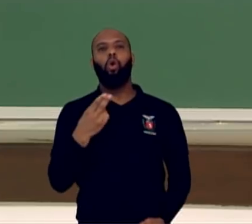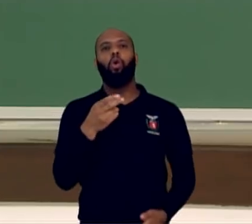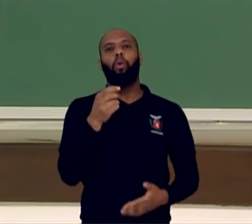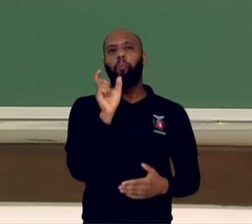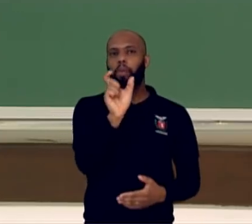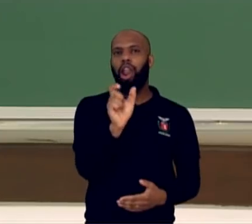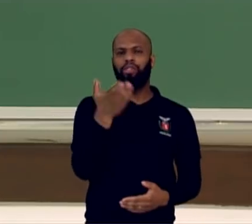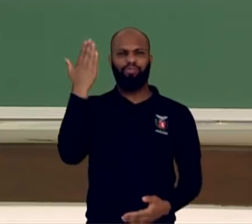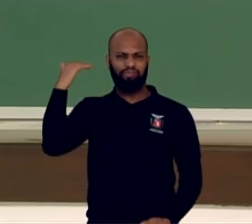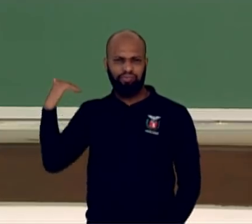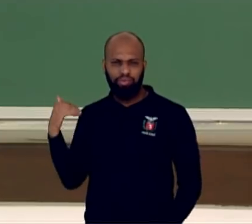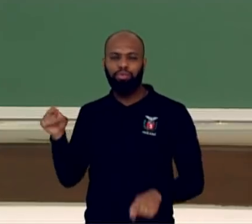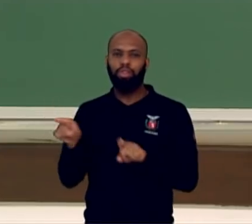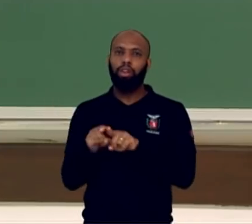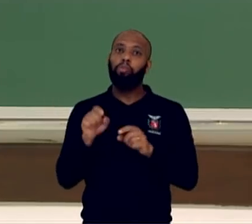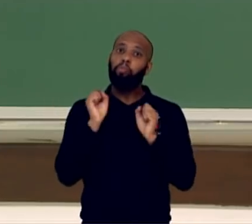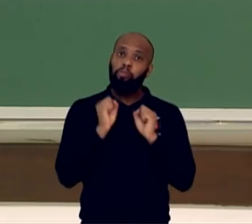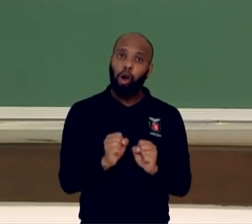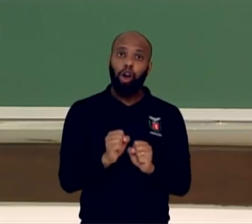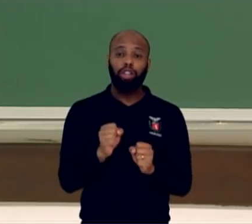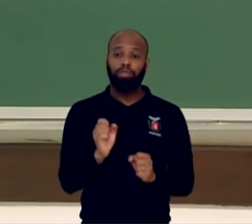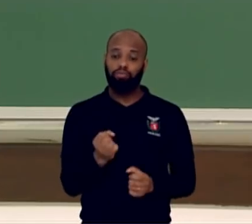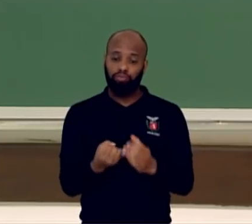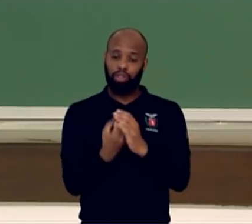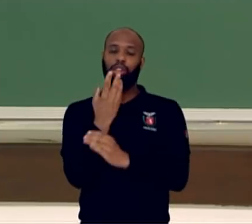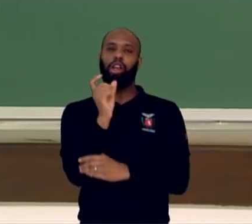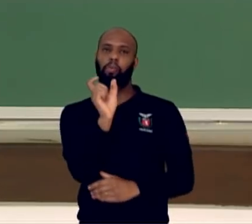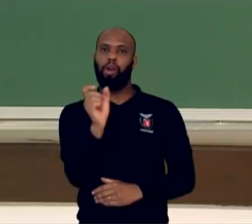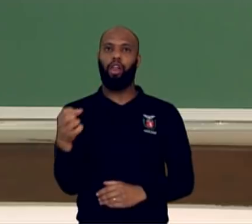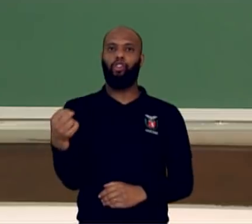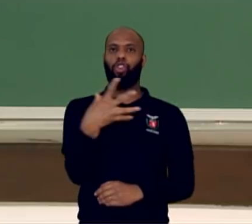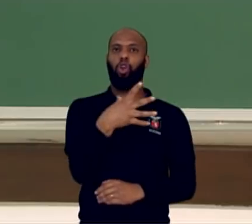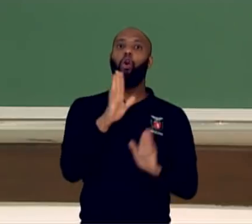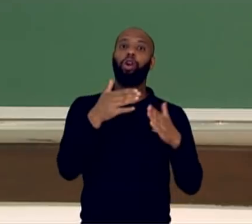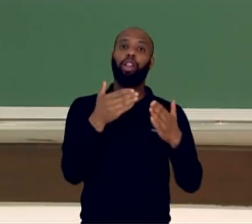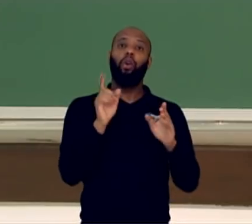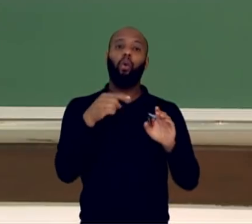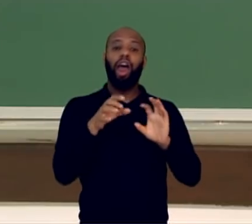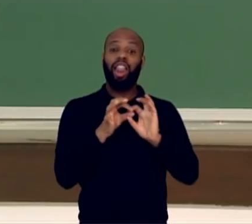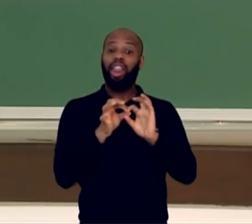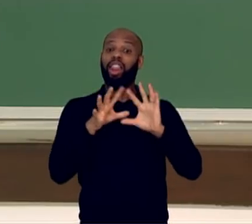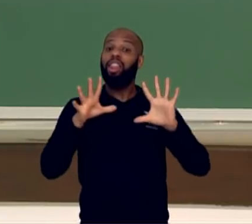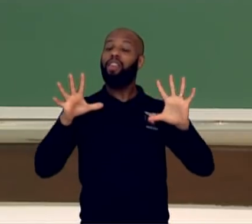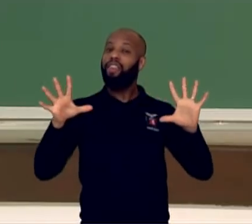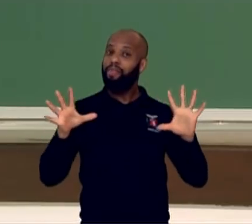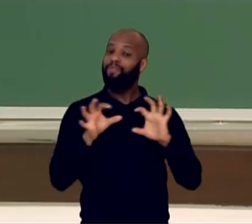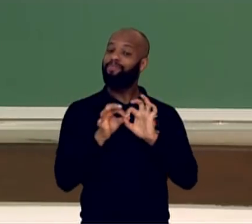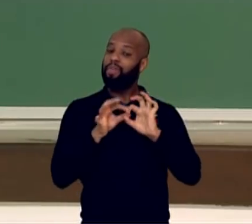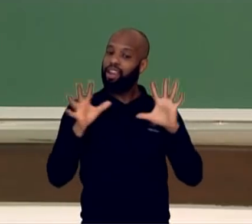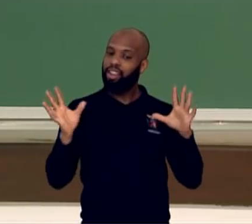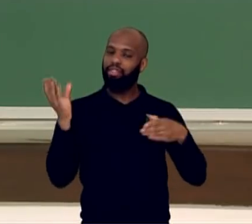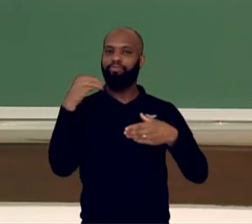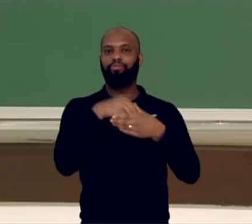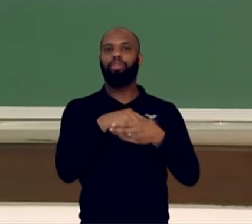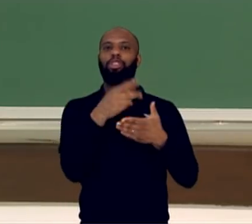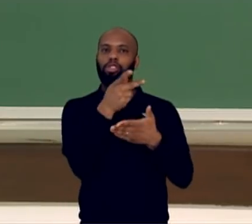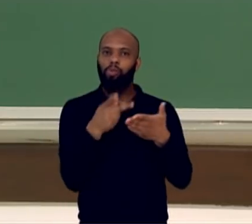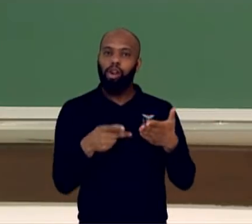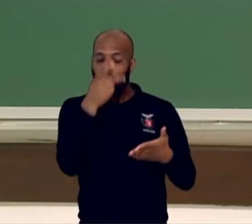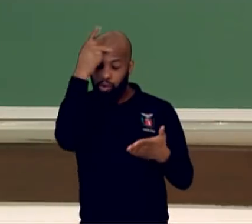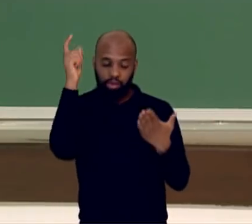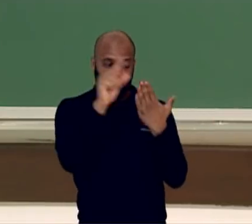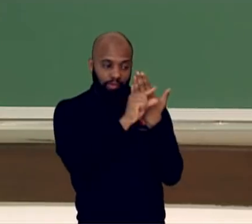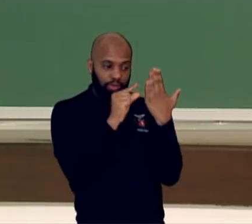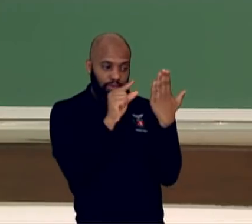uso e pode também criar palavras novas. Então, a licença poética é essa liberdade que o poeta, que a poetisa